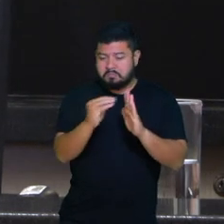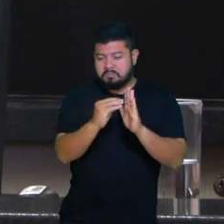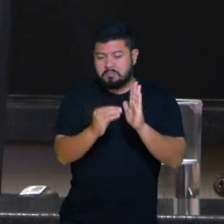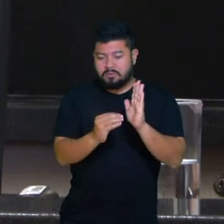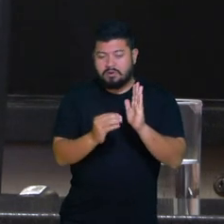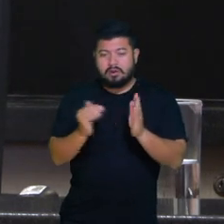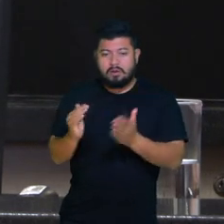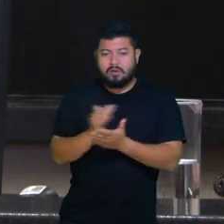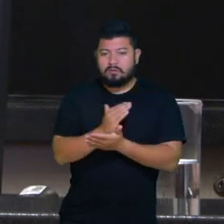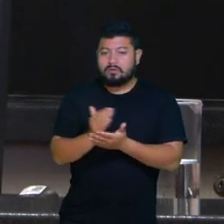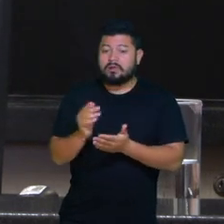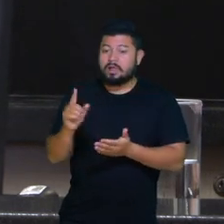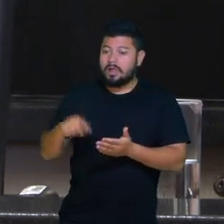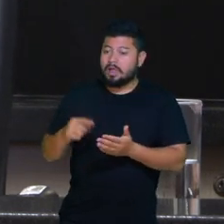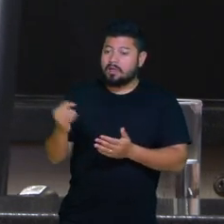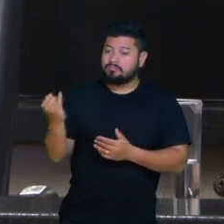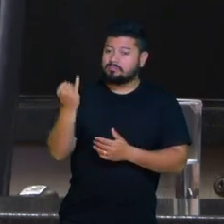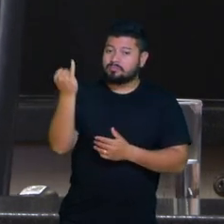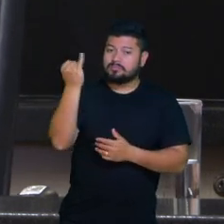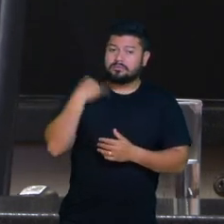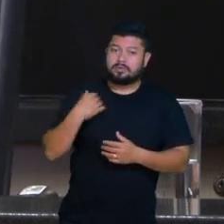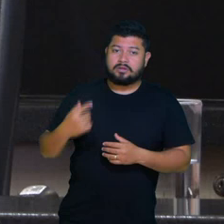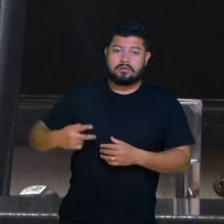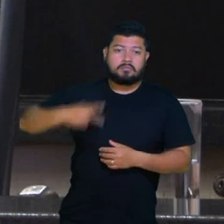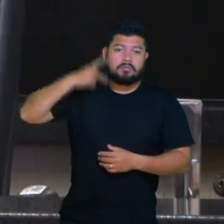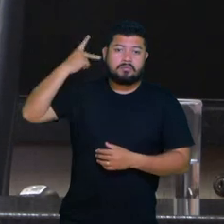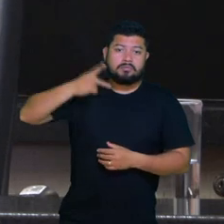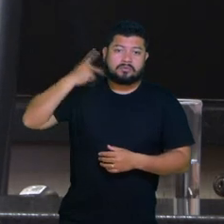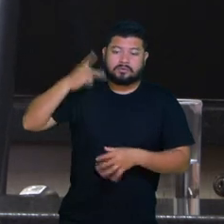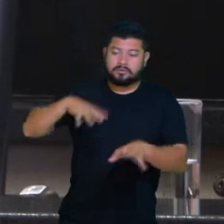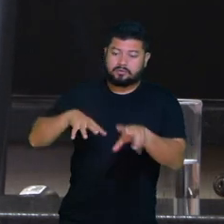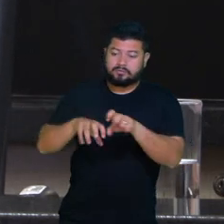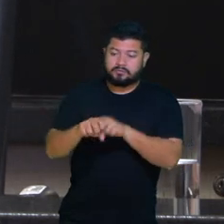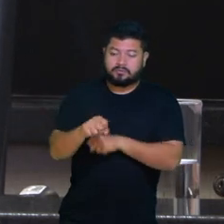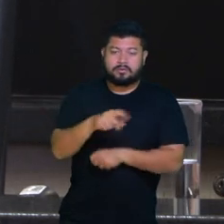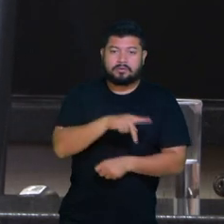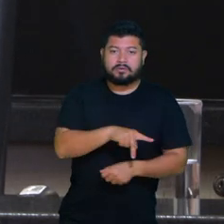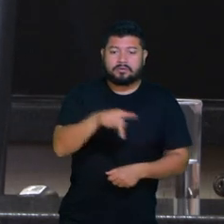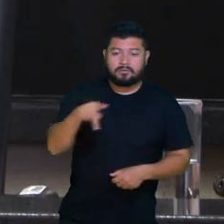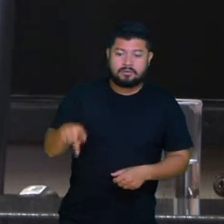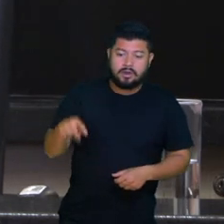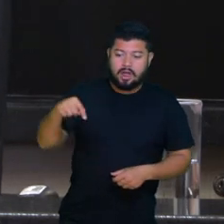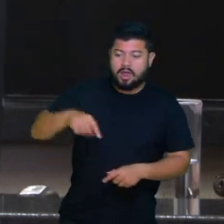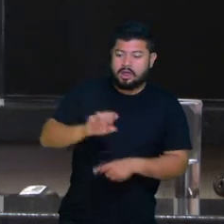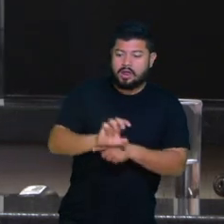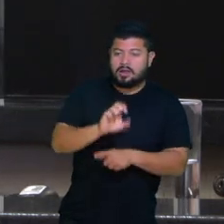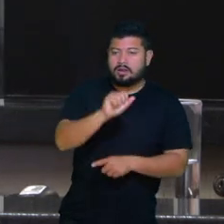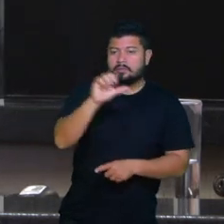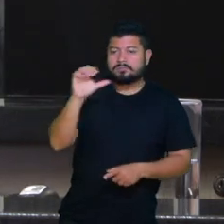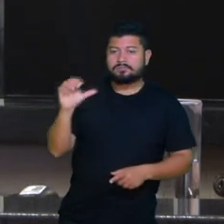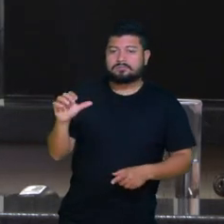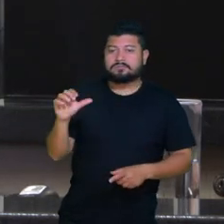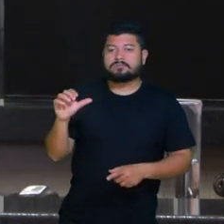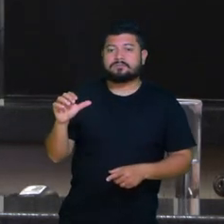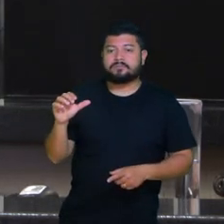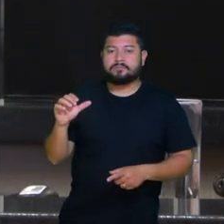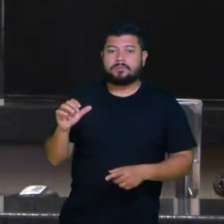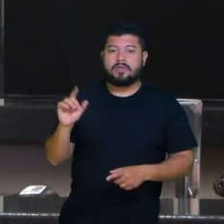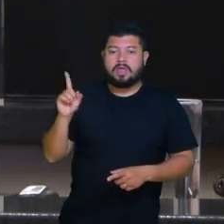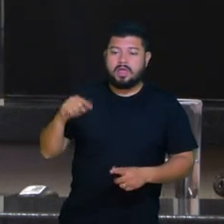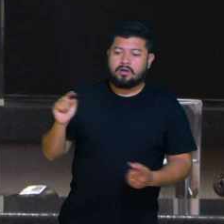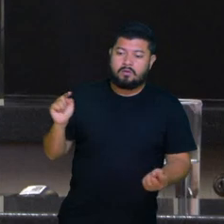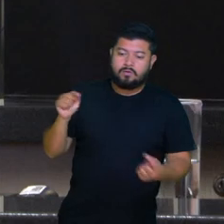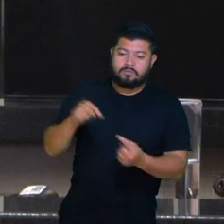fundamentais por uma política de formação de professores em Santa Catarina né que é o objetivo